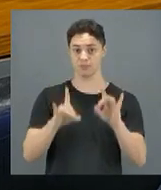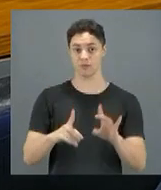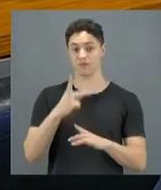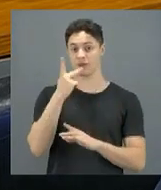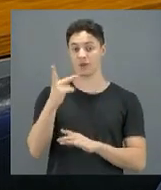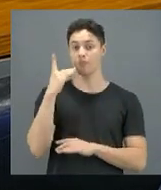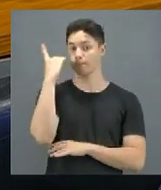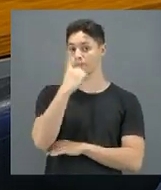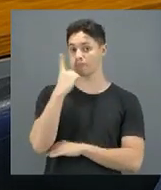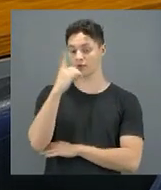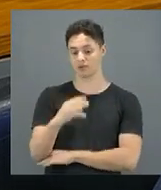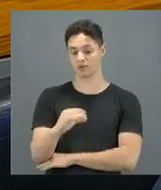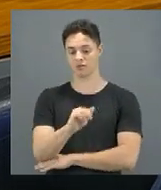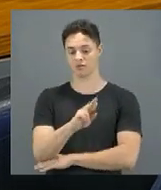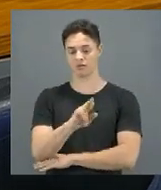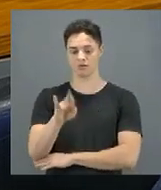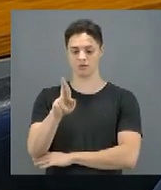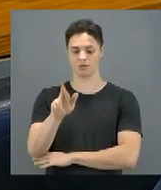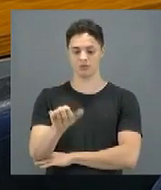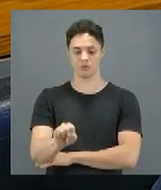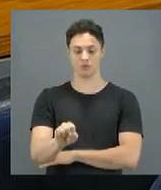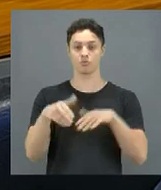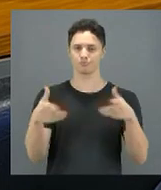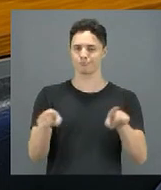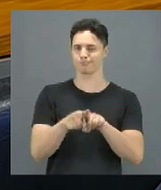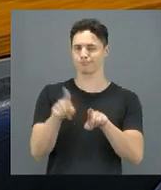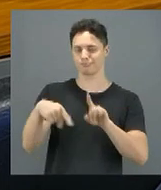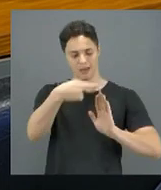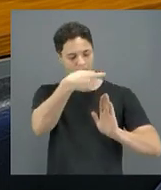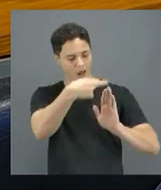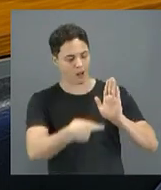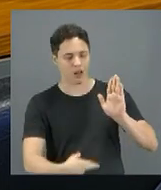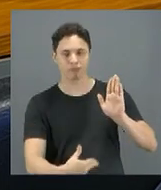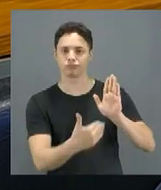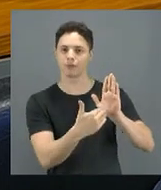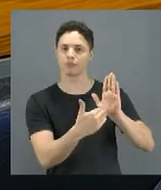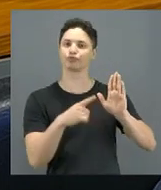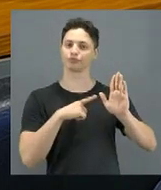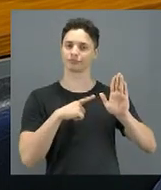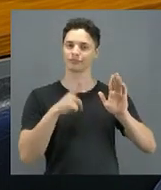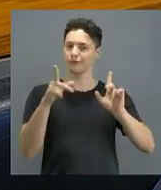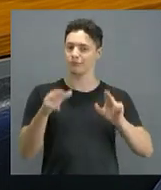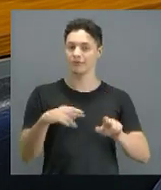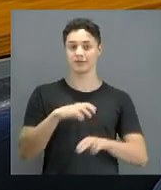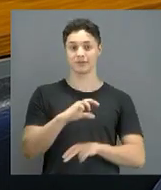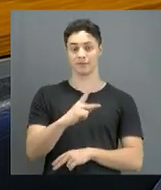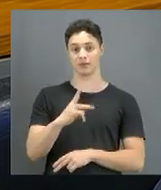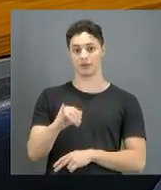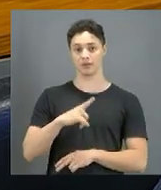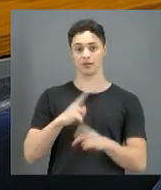pelo deputado Carreiras, que à época era também relator da CPI das